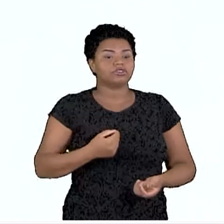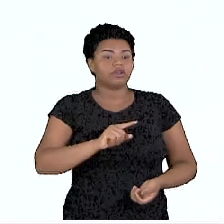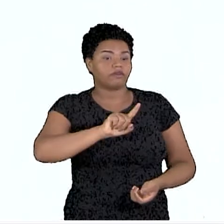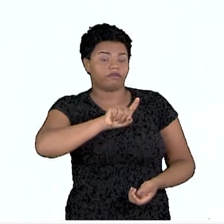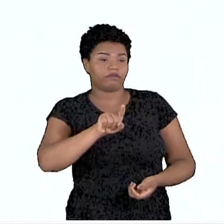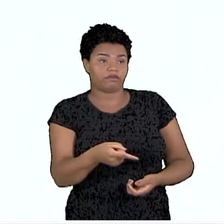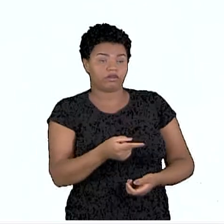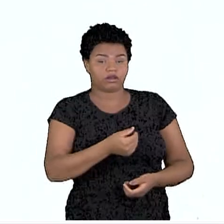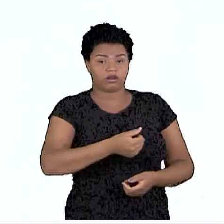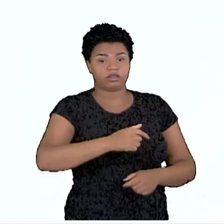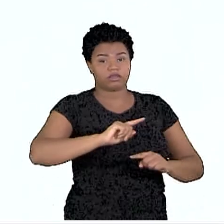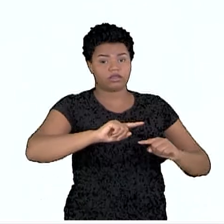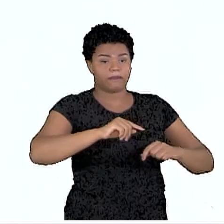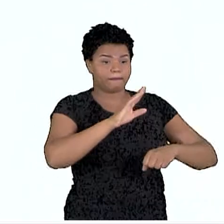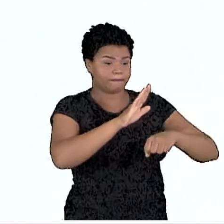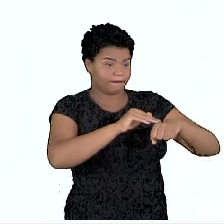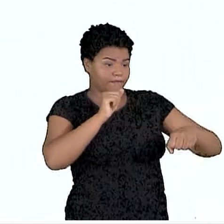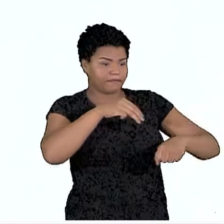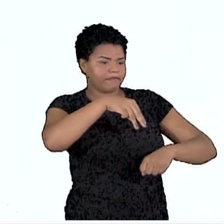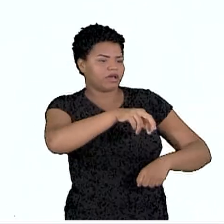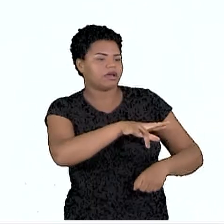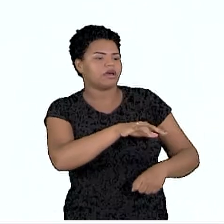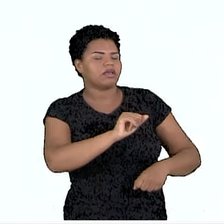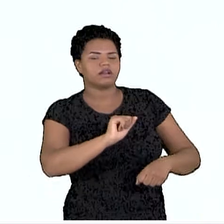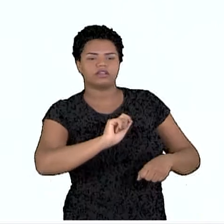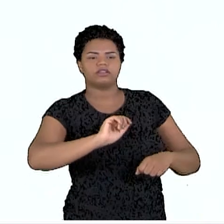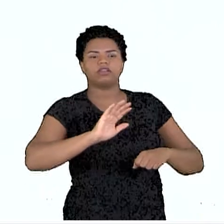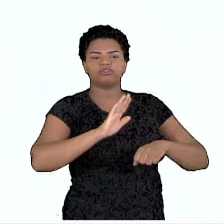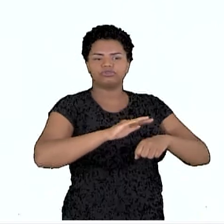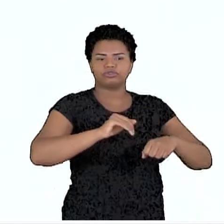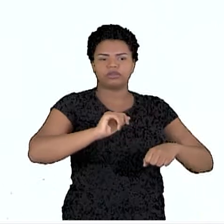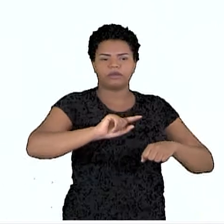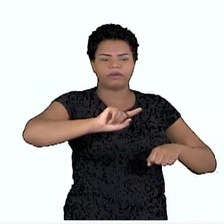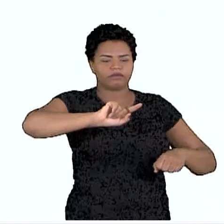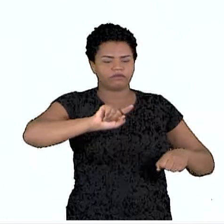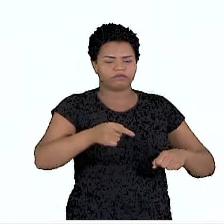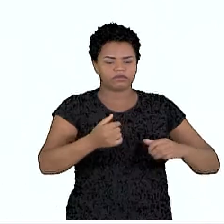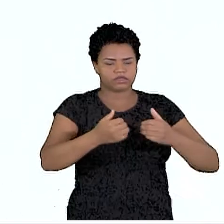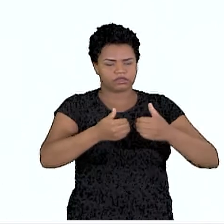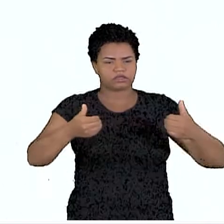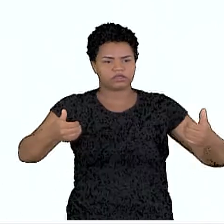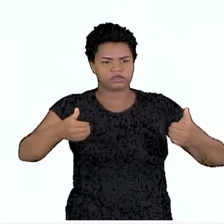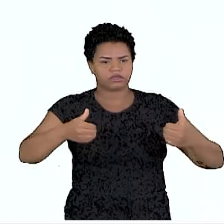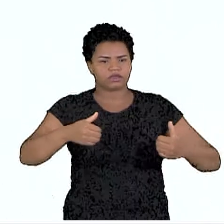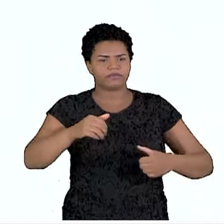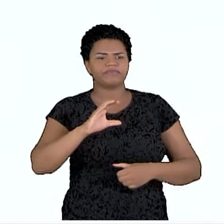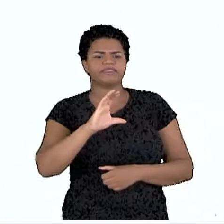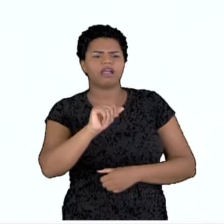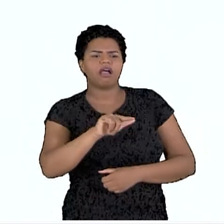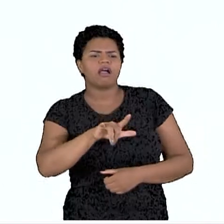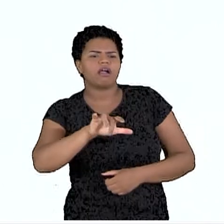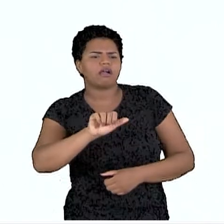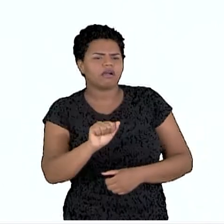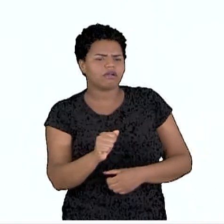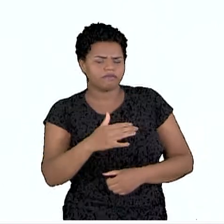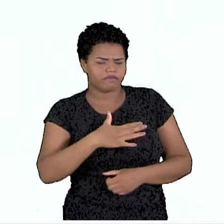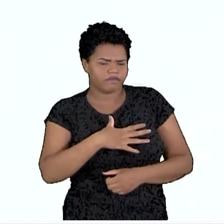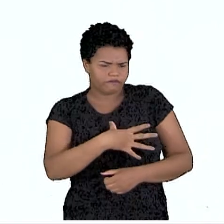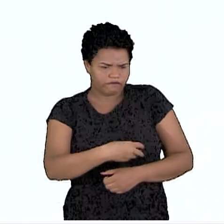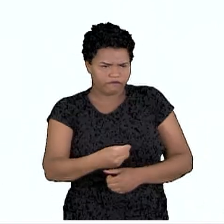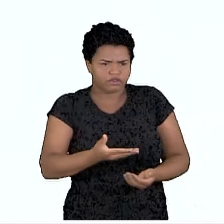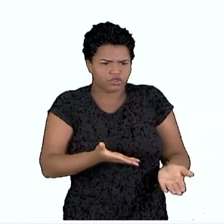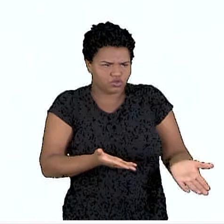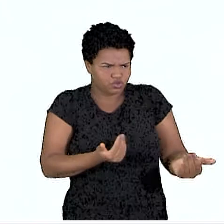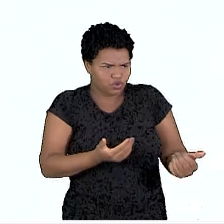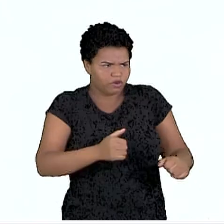o vocativo. Marília. Separar aposto, né? Apostos. Camila, minha filha caçula. Quem